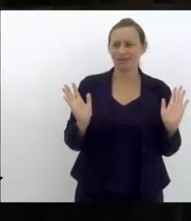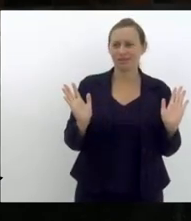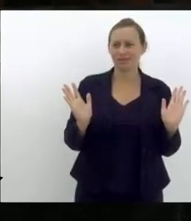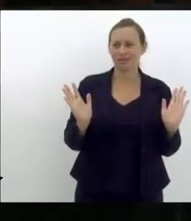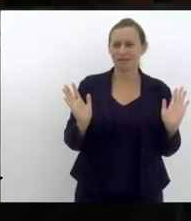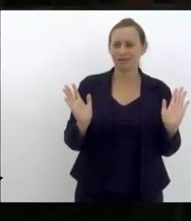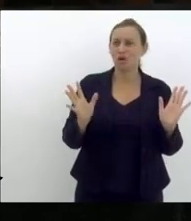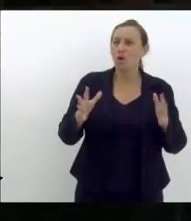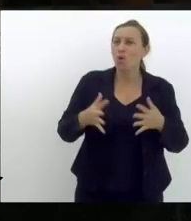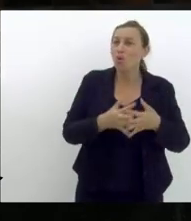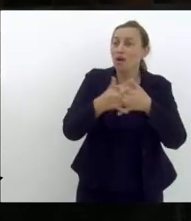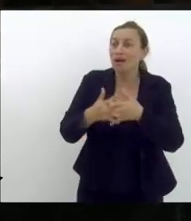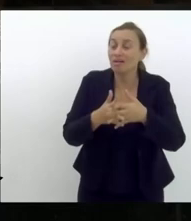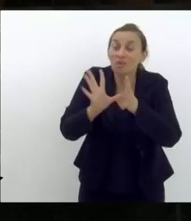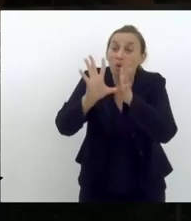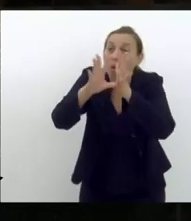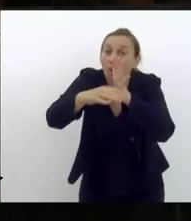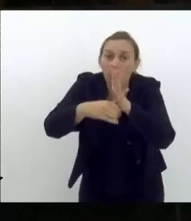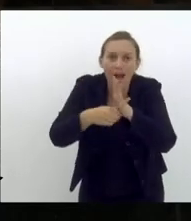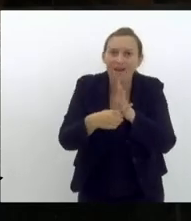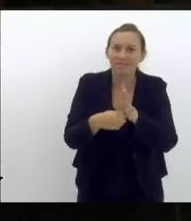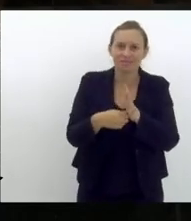um caminhão foi roubado